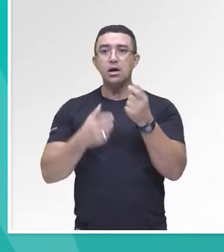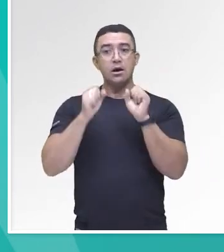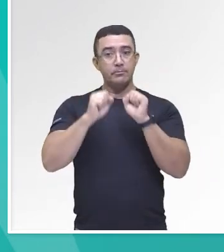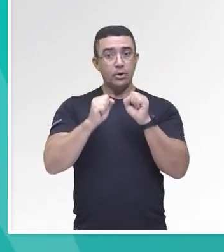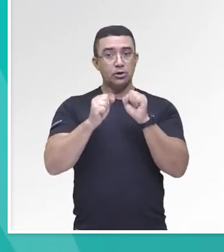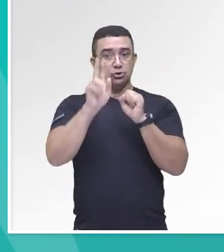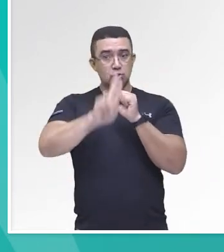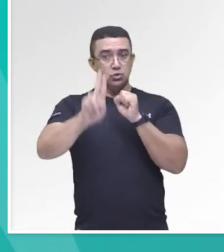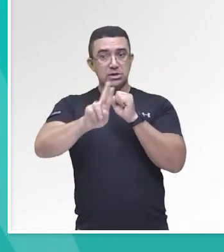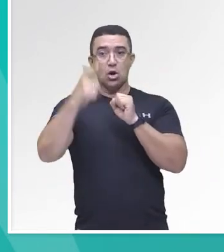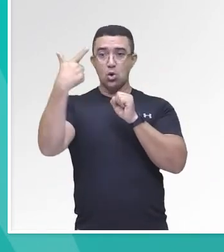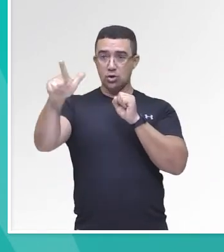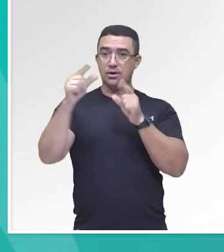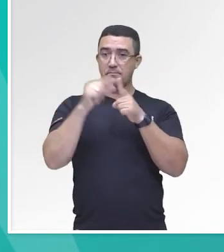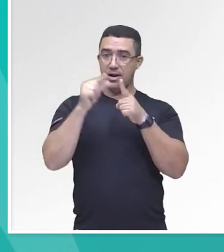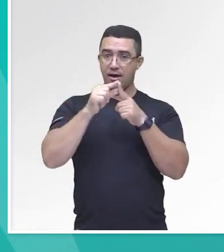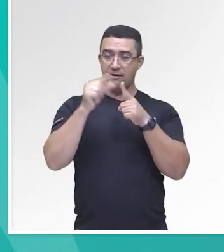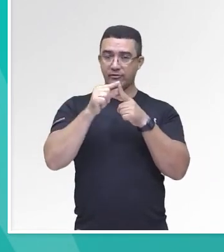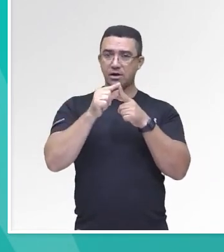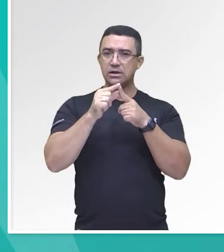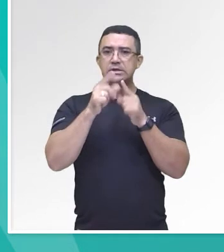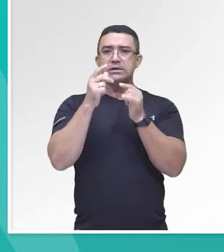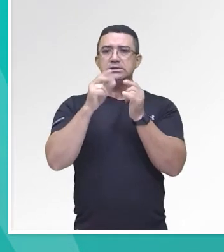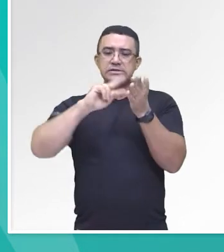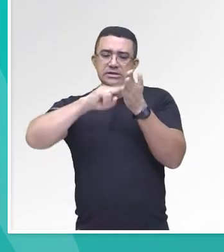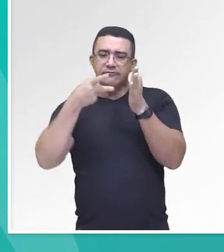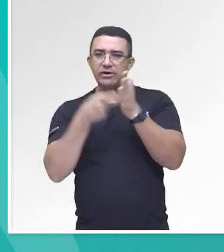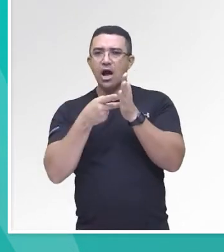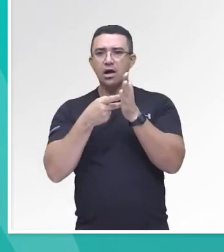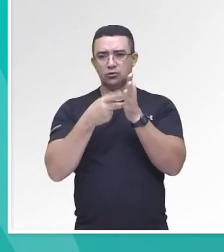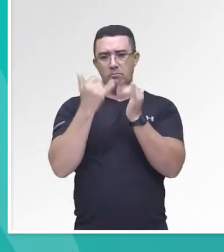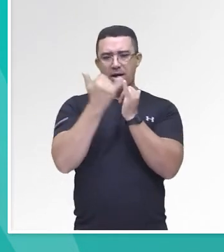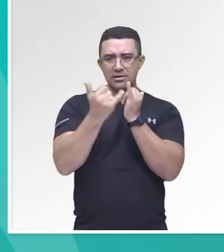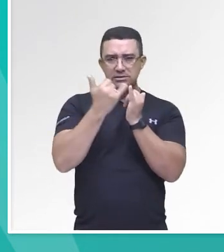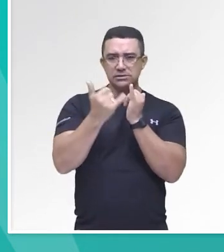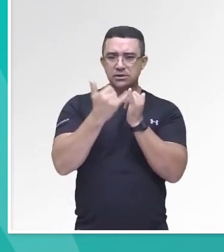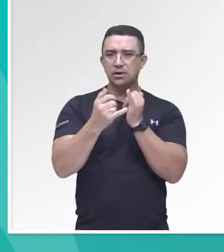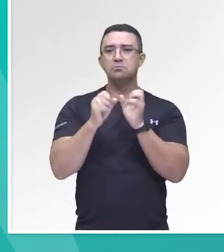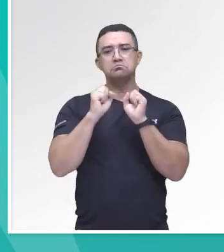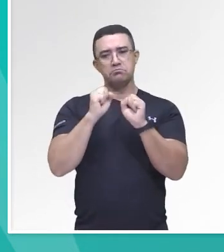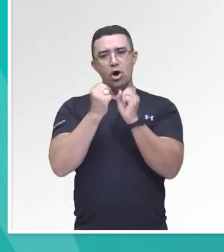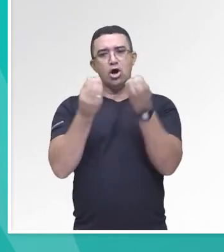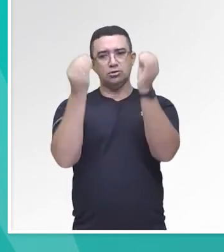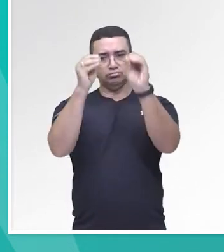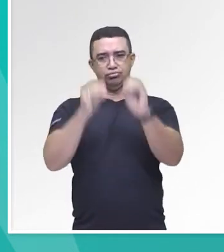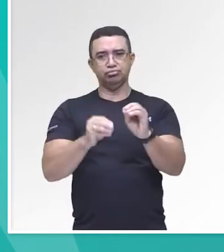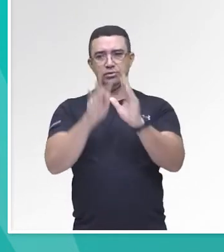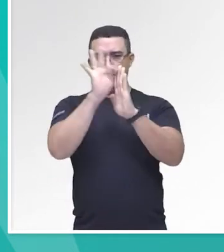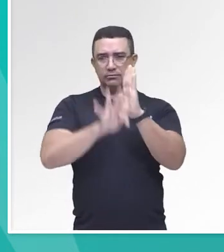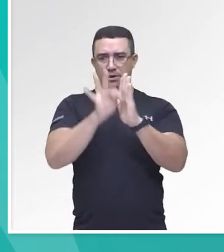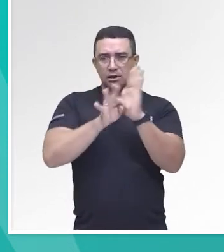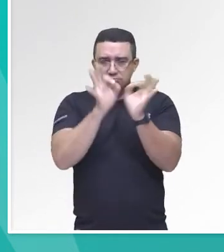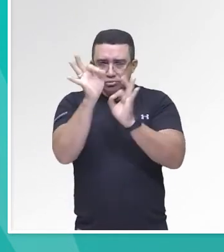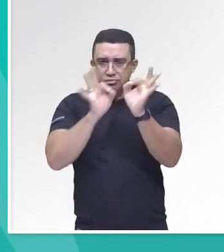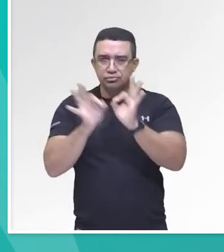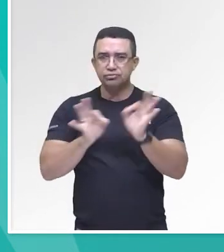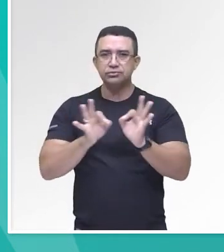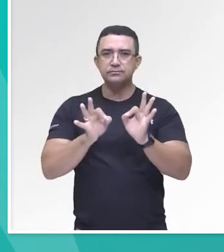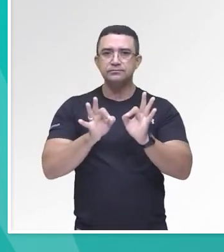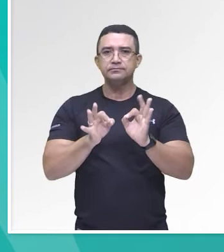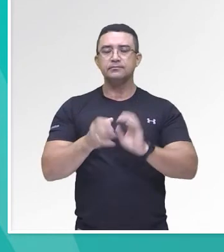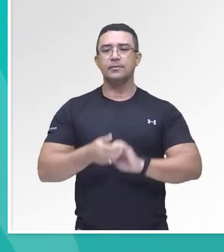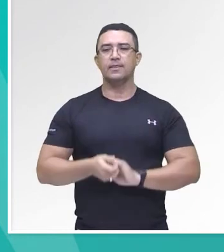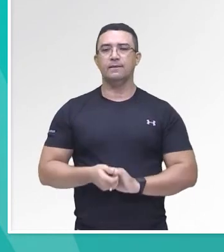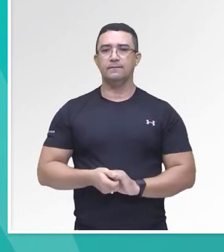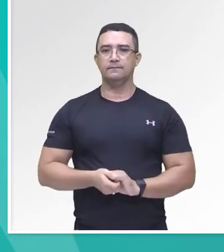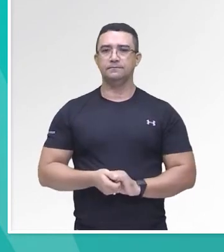de texto, a mesma palavra não apareça repetida, né? Então, ele foi repetir novamente já 3